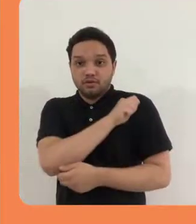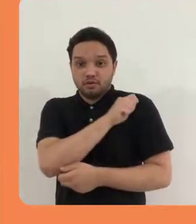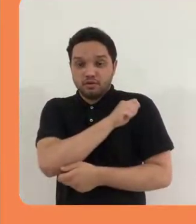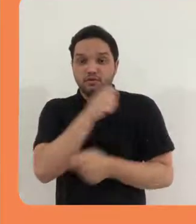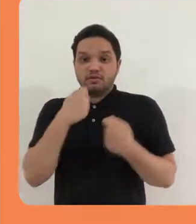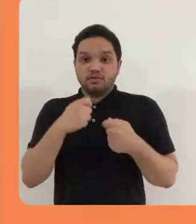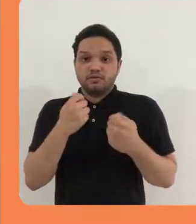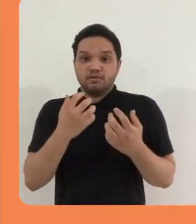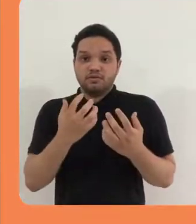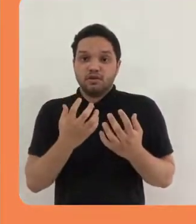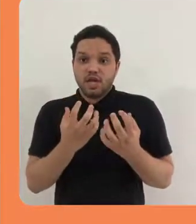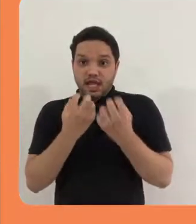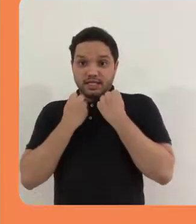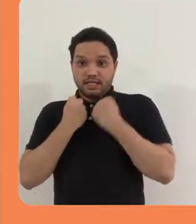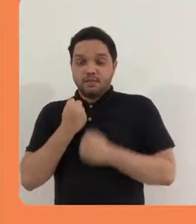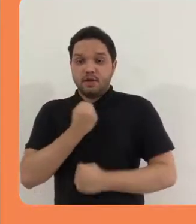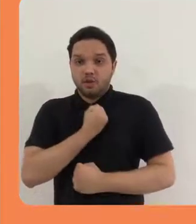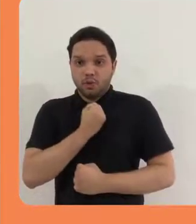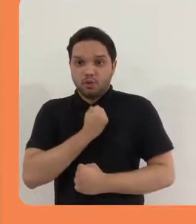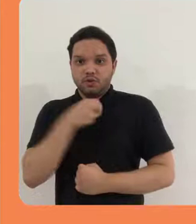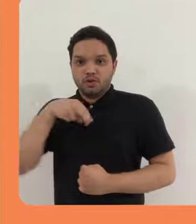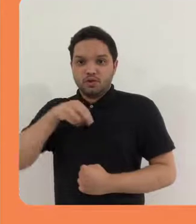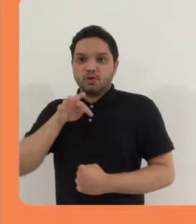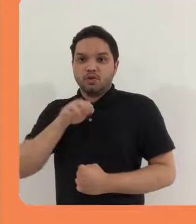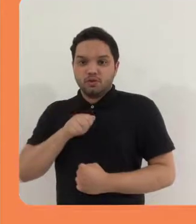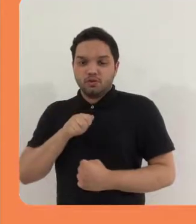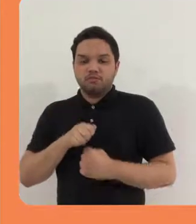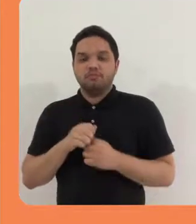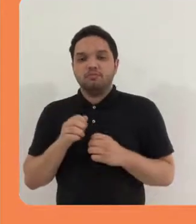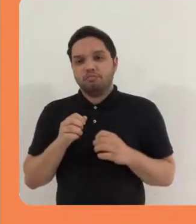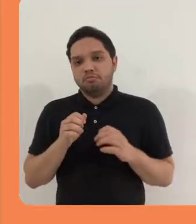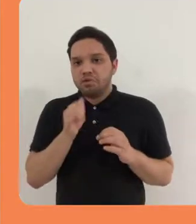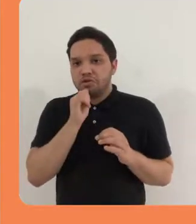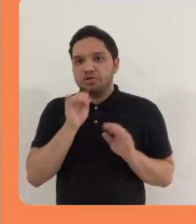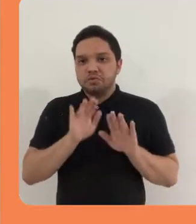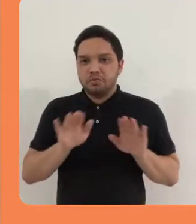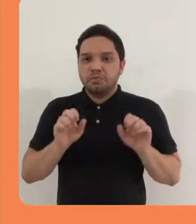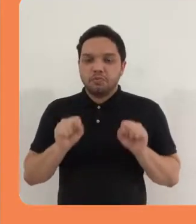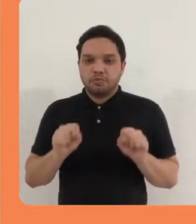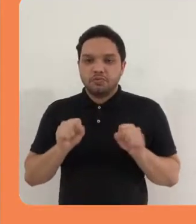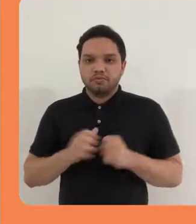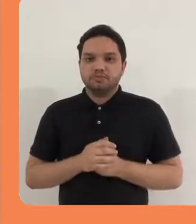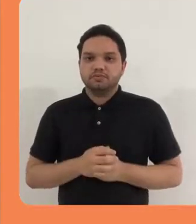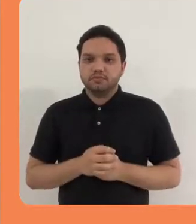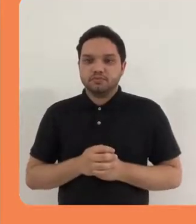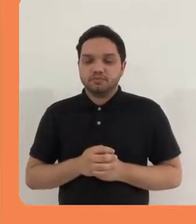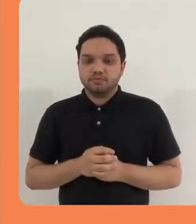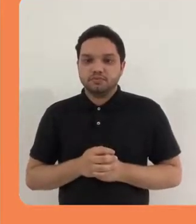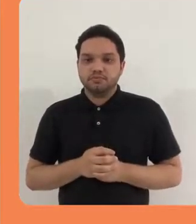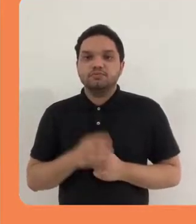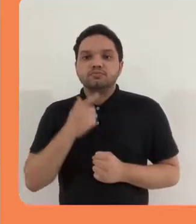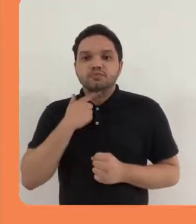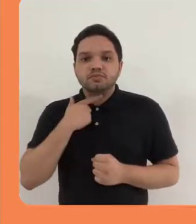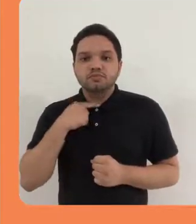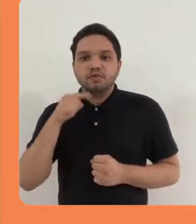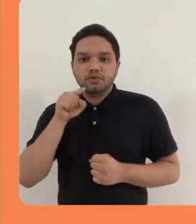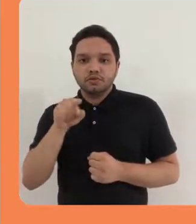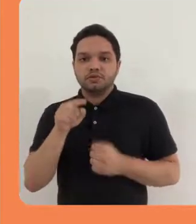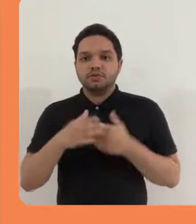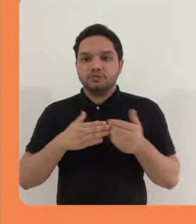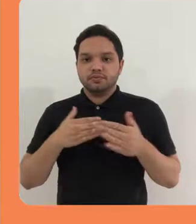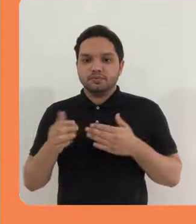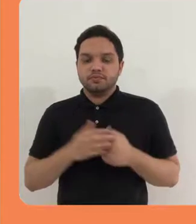enviar atividade e uma terceira seria o estudante também receberão uma nota não poderia ser assim por exemplo